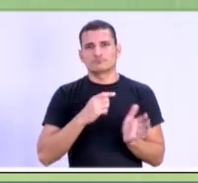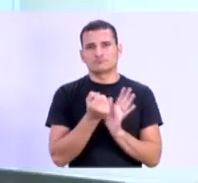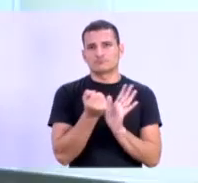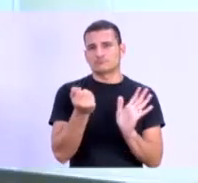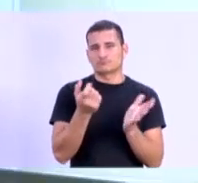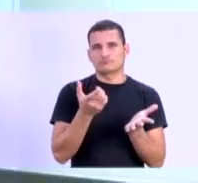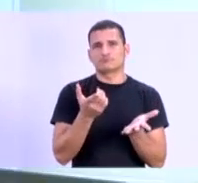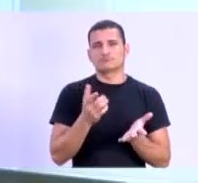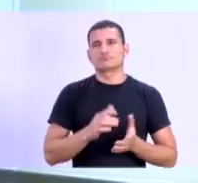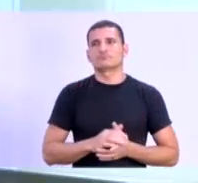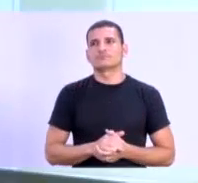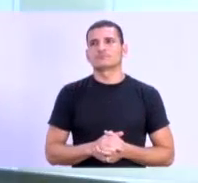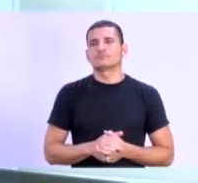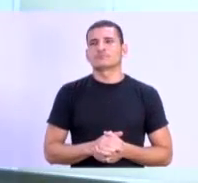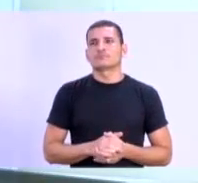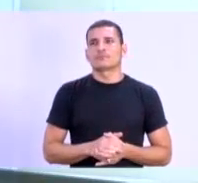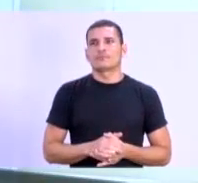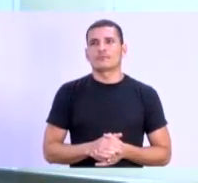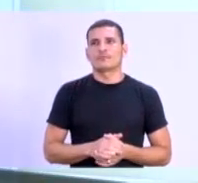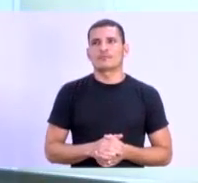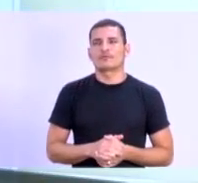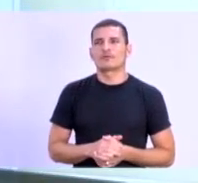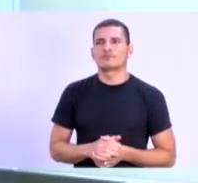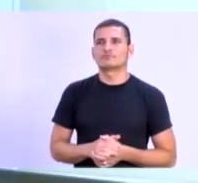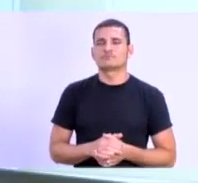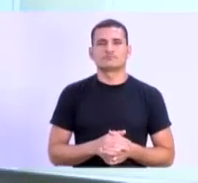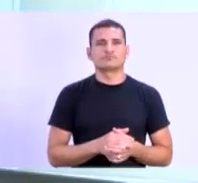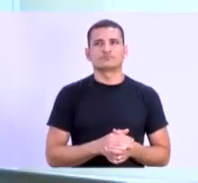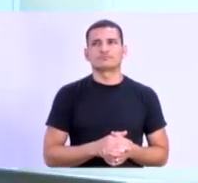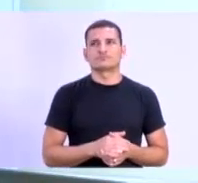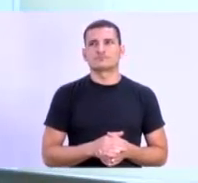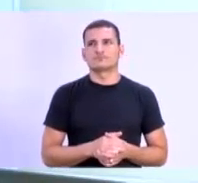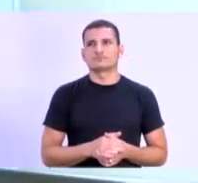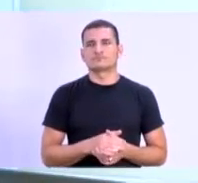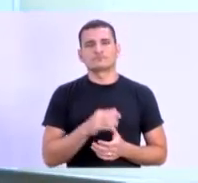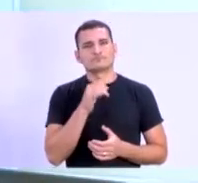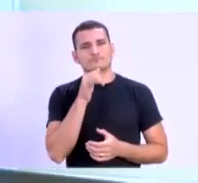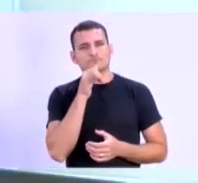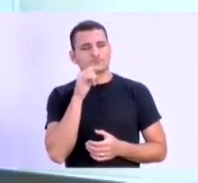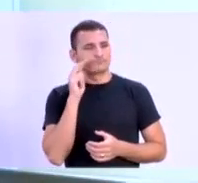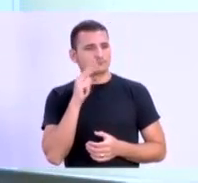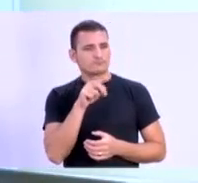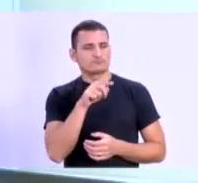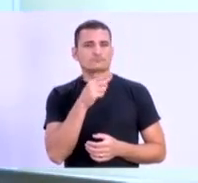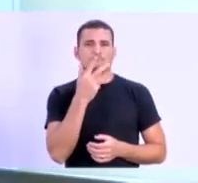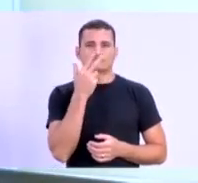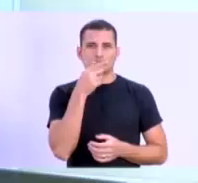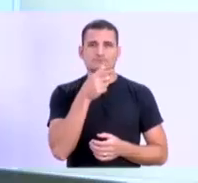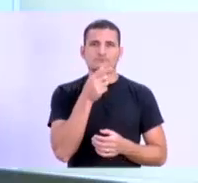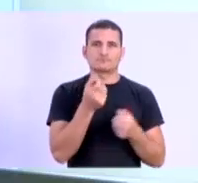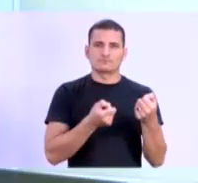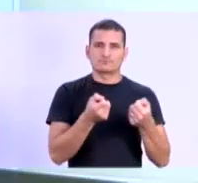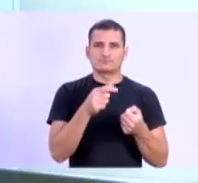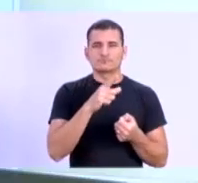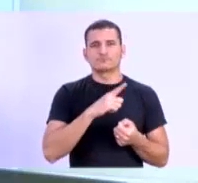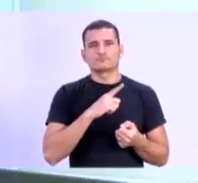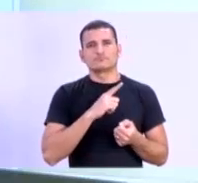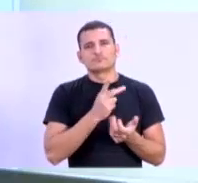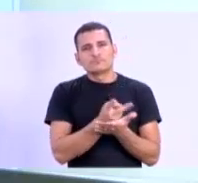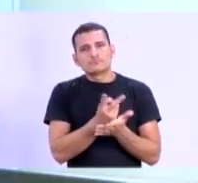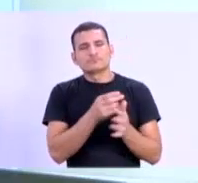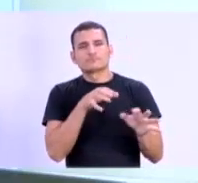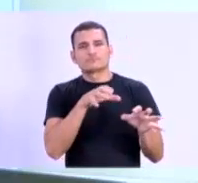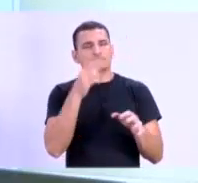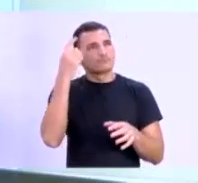a gente não conhece agora, mas qualquer objeto, isso aqui parece com um carro, né? Isso aqui tem as mesmas características, na